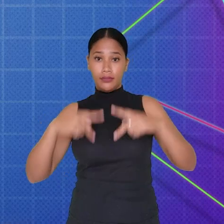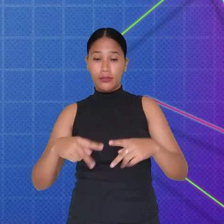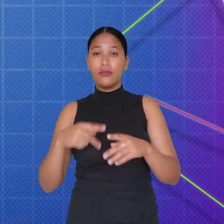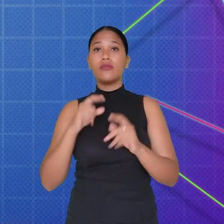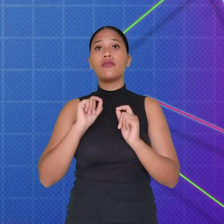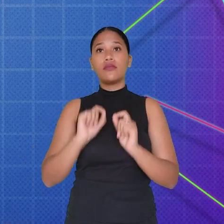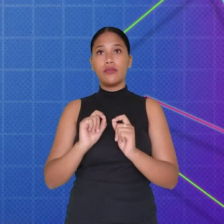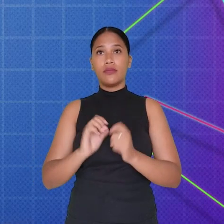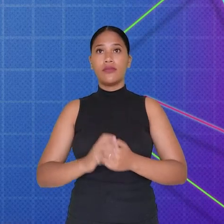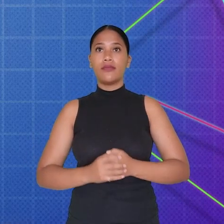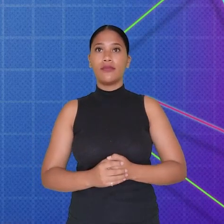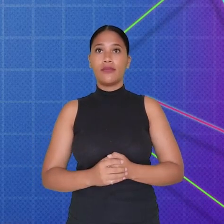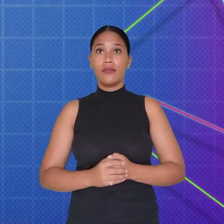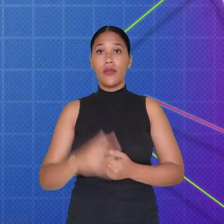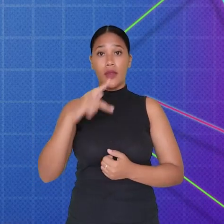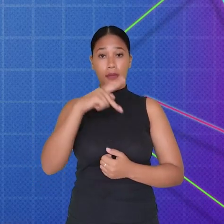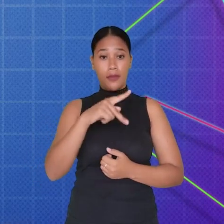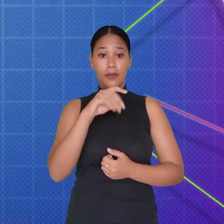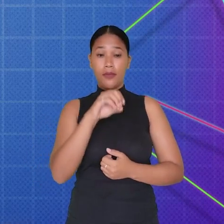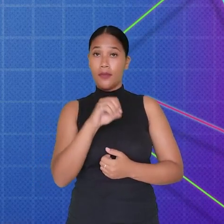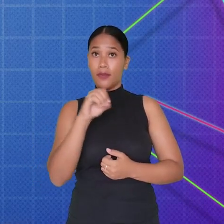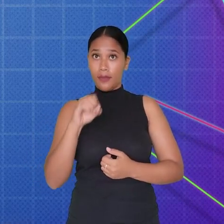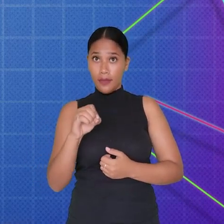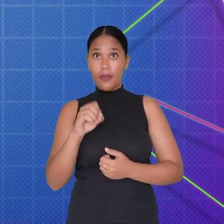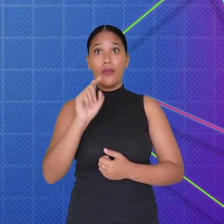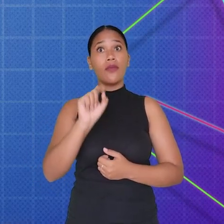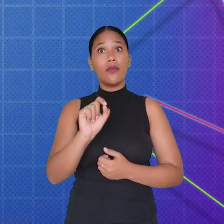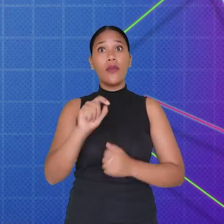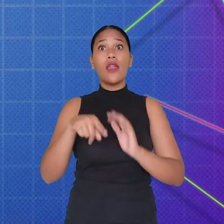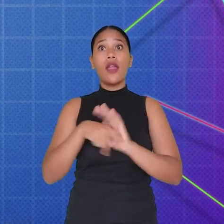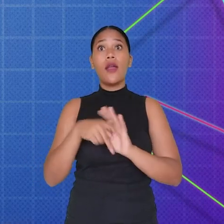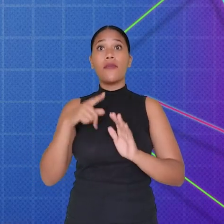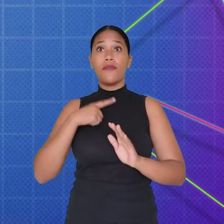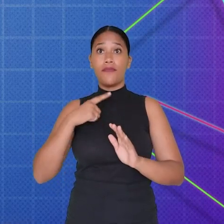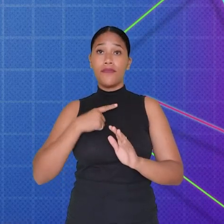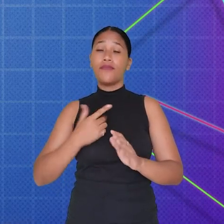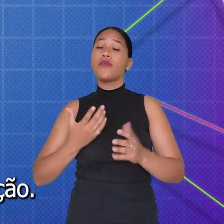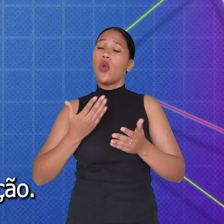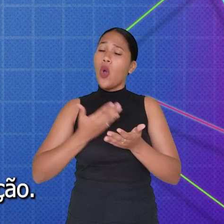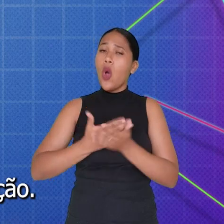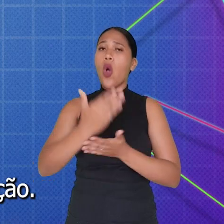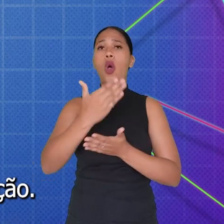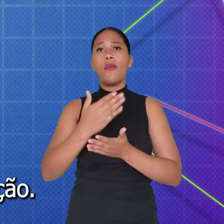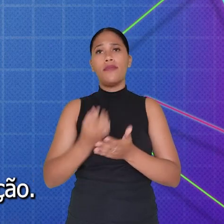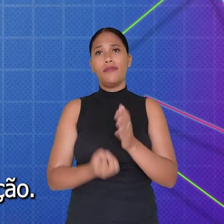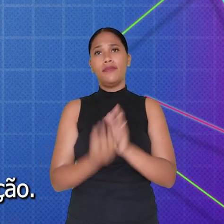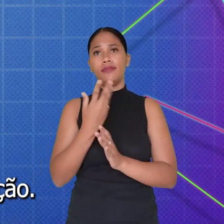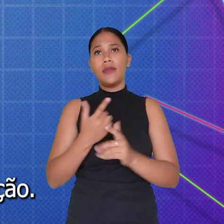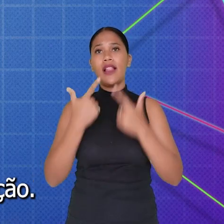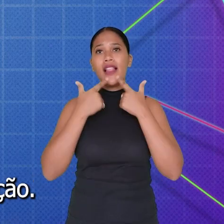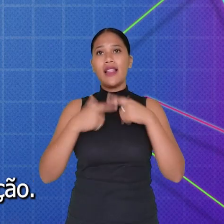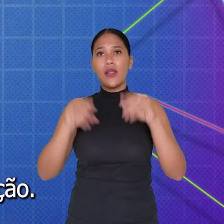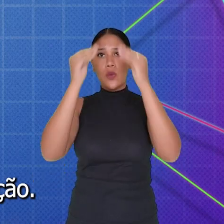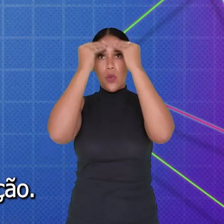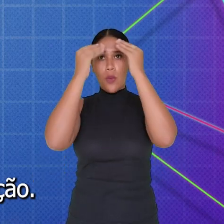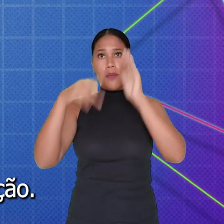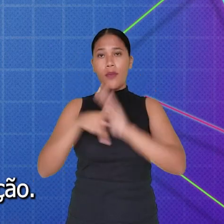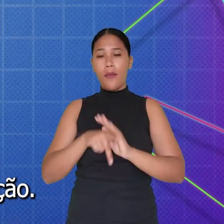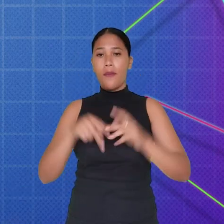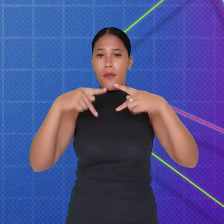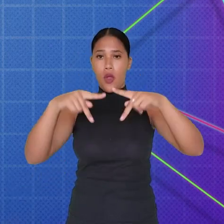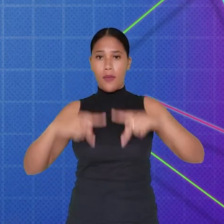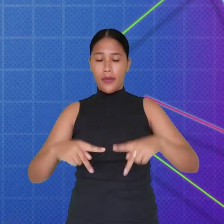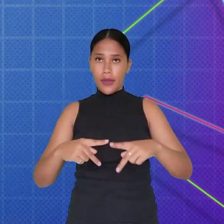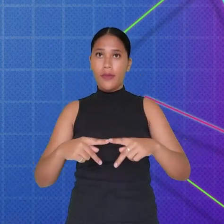programação orientada a objetos. A programação orientada a objetos, POO, começou com a criação da linguagem de